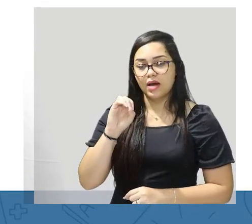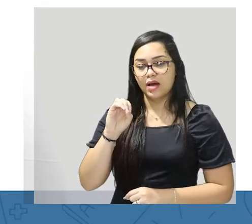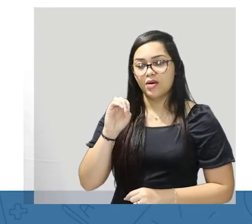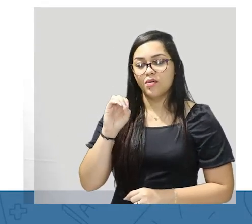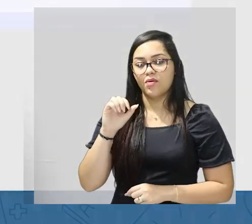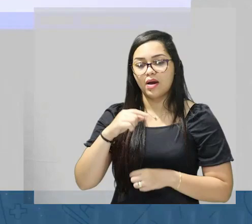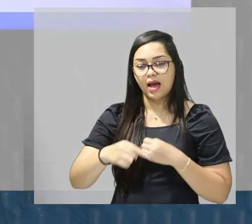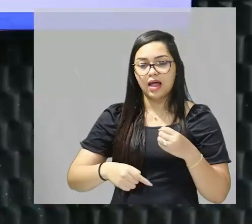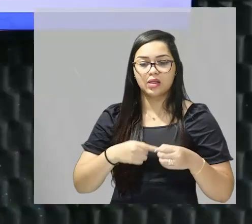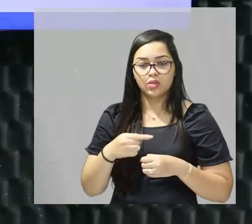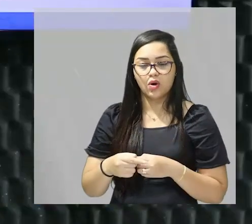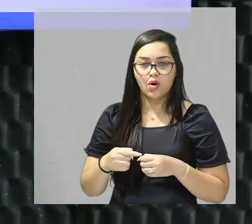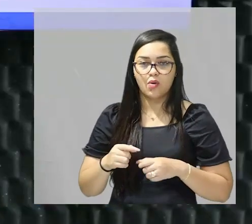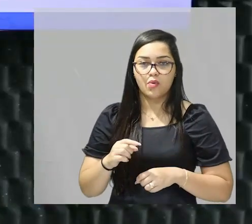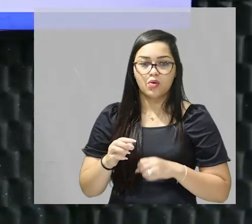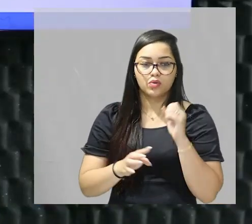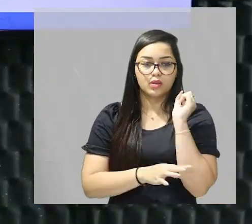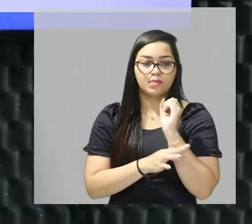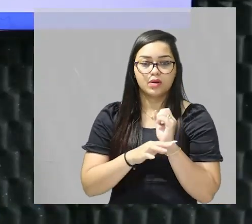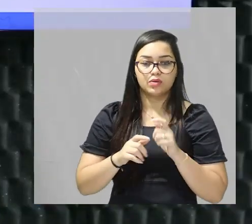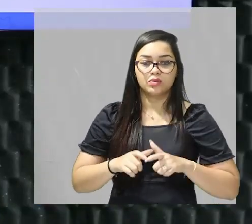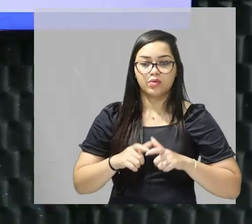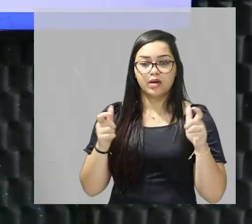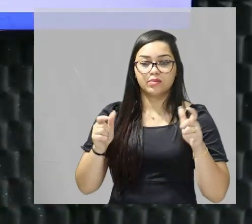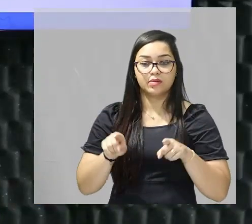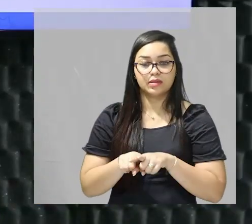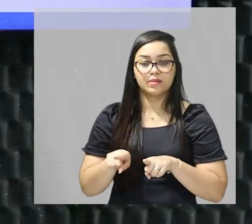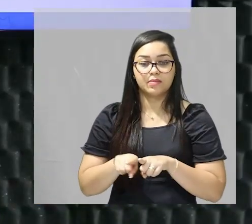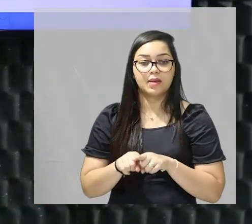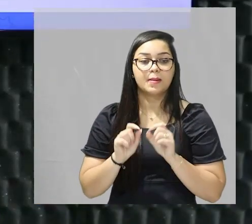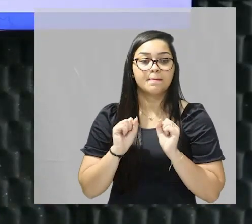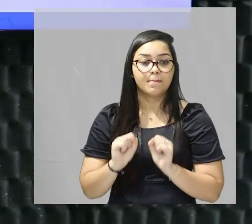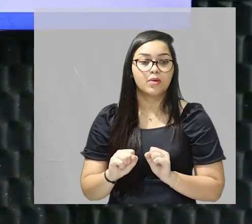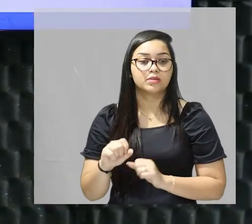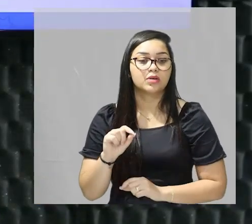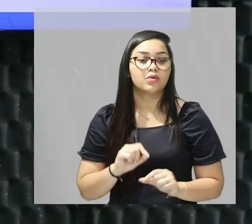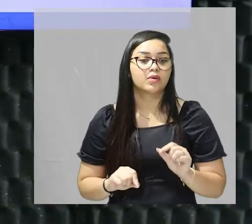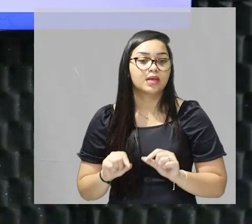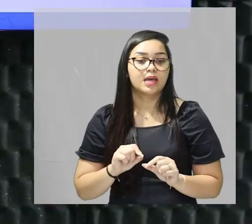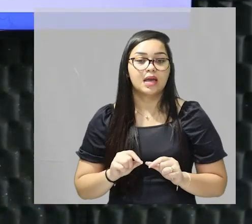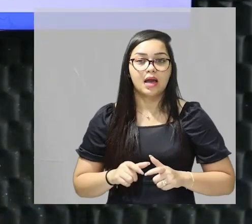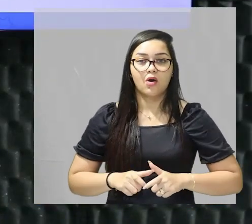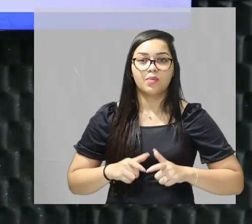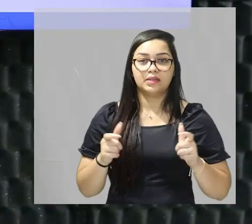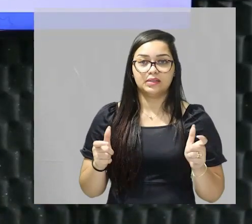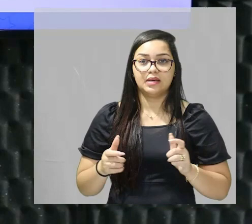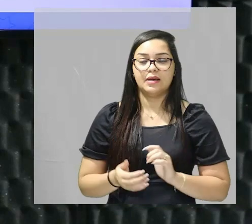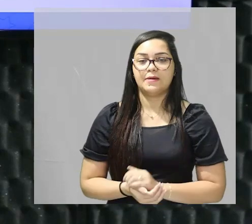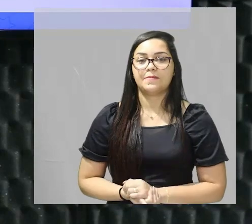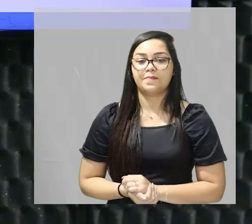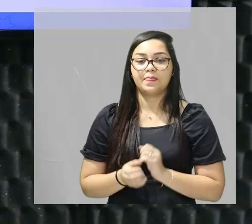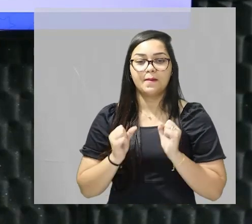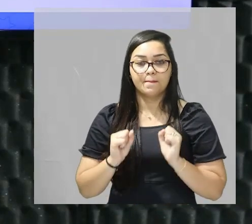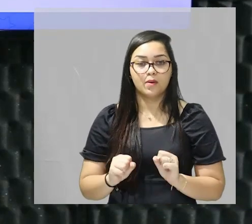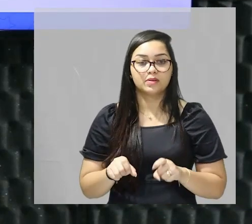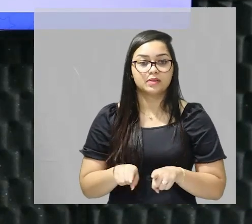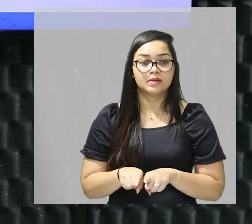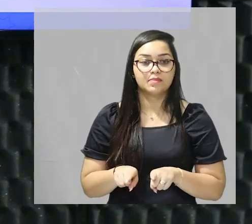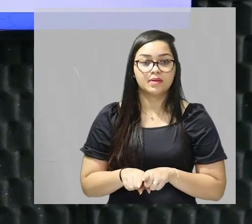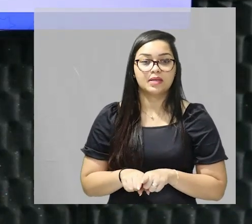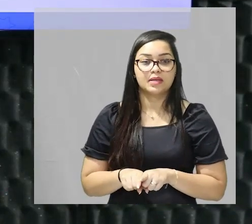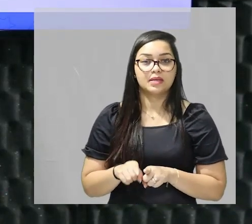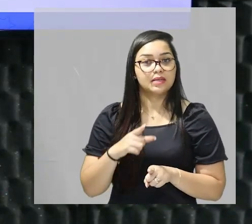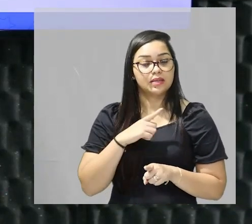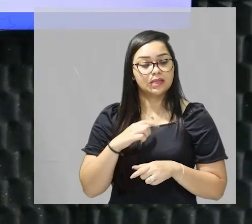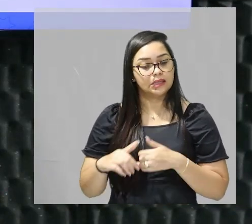o tamanho do átomo, ele possa aumentar. Ele possa crescer,